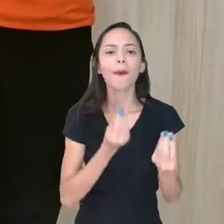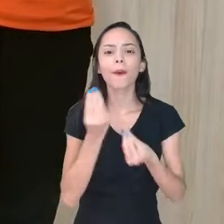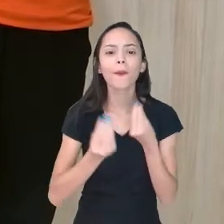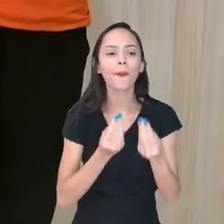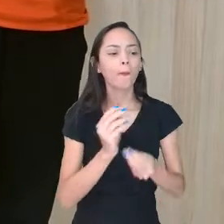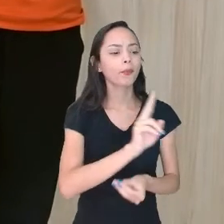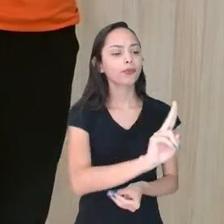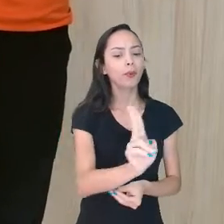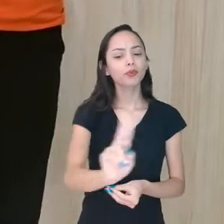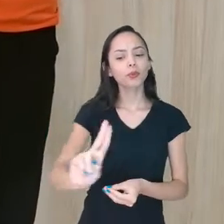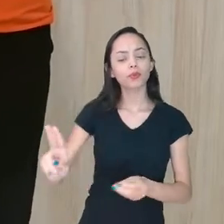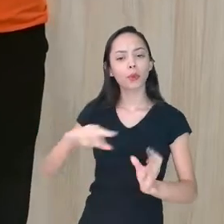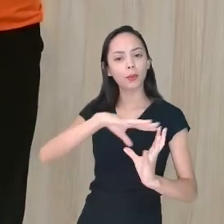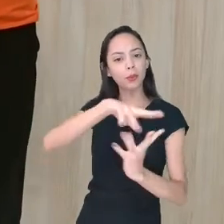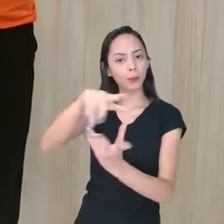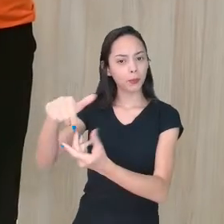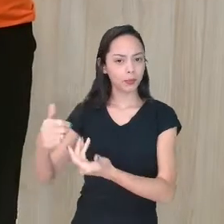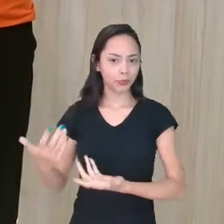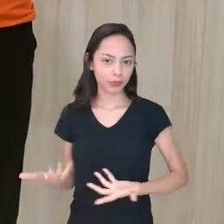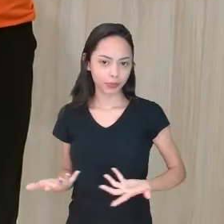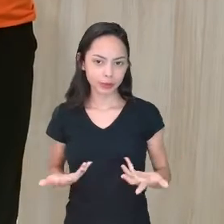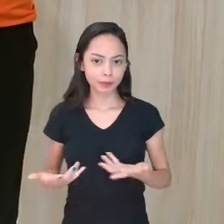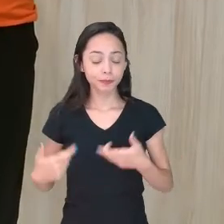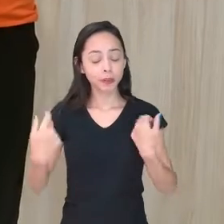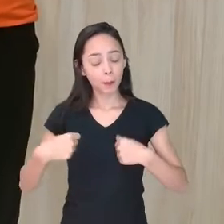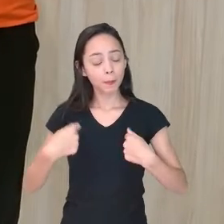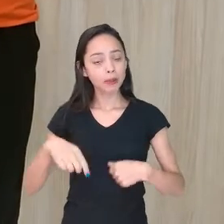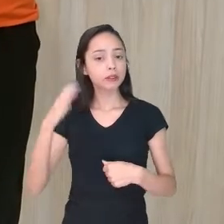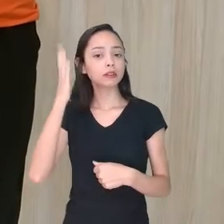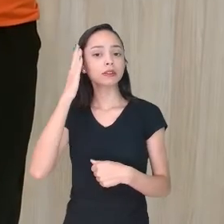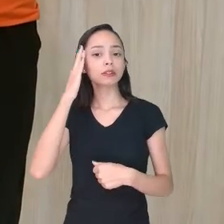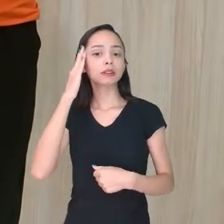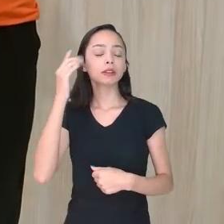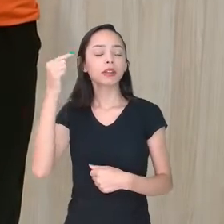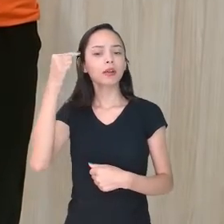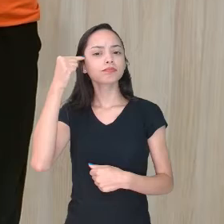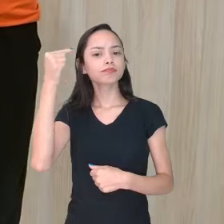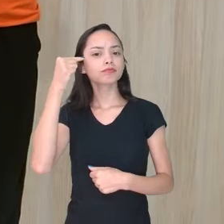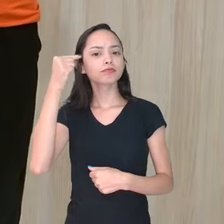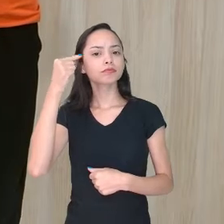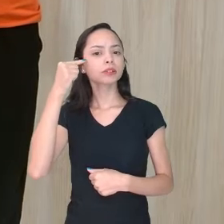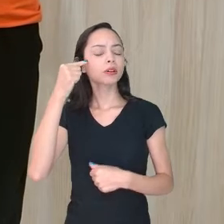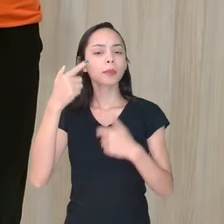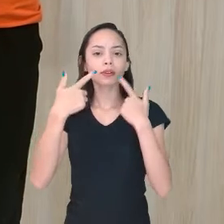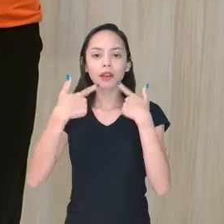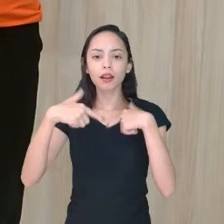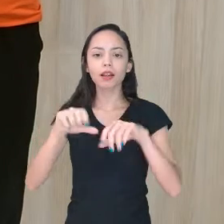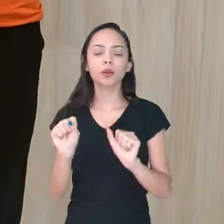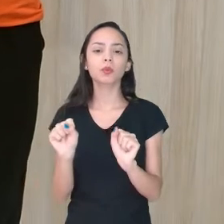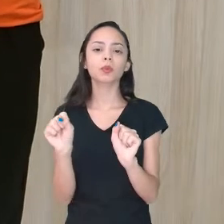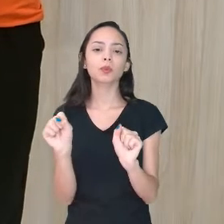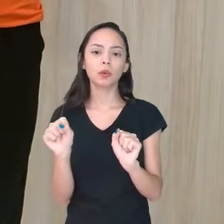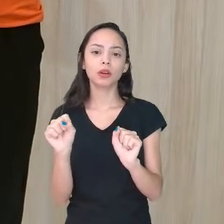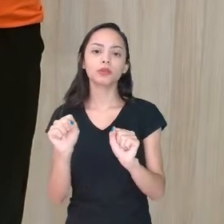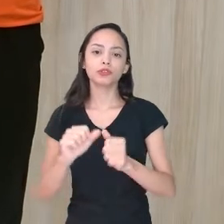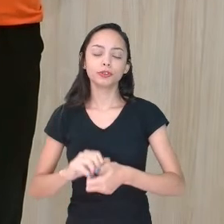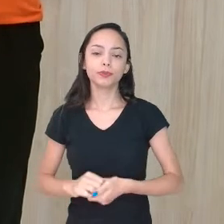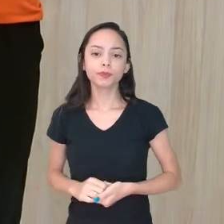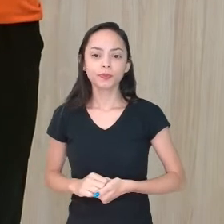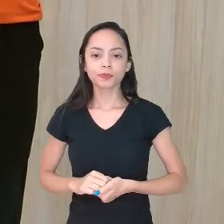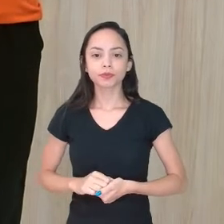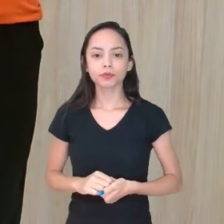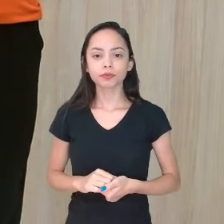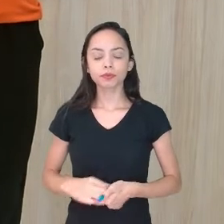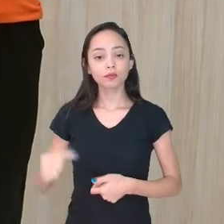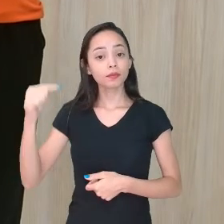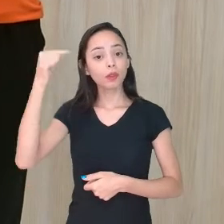consegue acessar o mundo que não seja pela linguagem. O pensamento da gente, a gente só compreende o mundo através da linguagem.